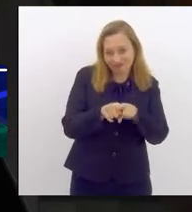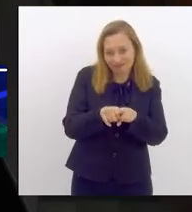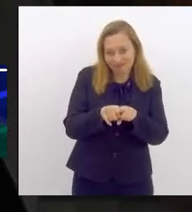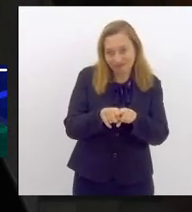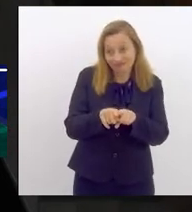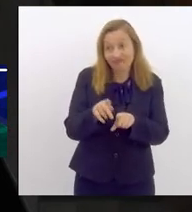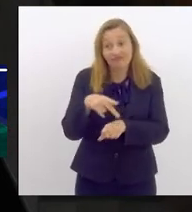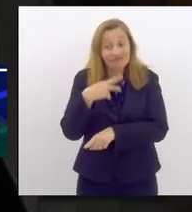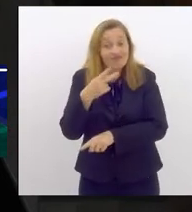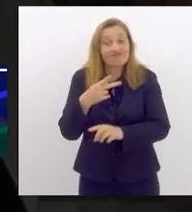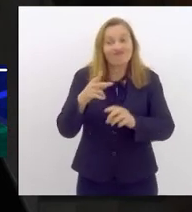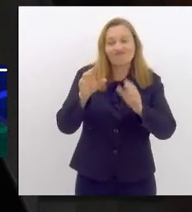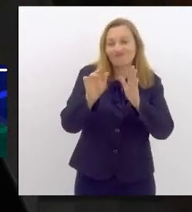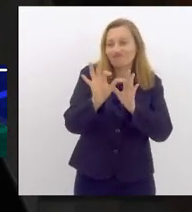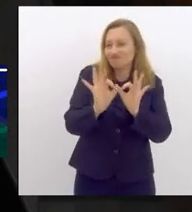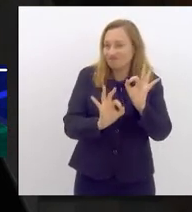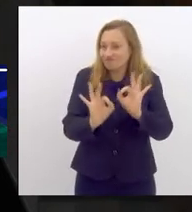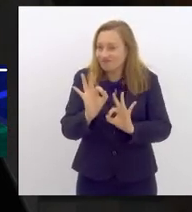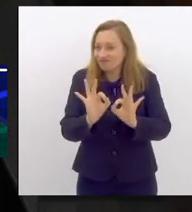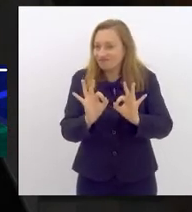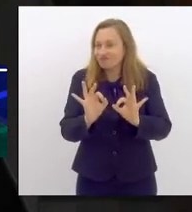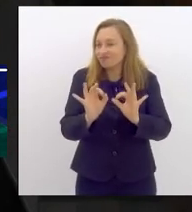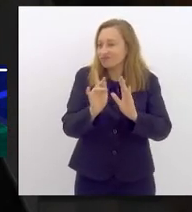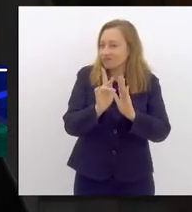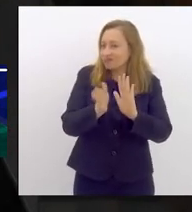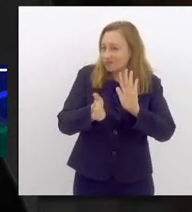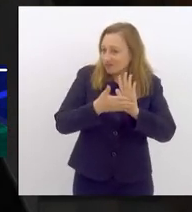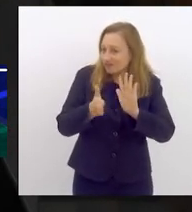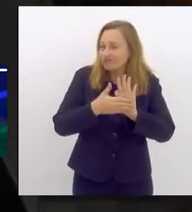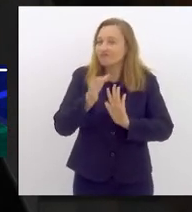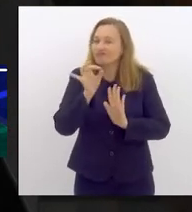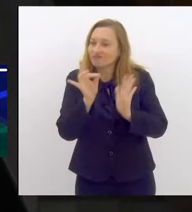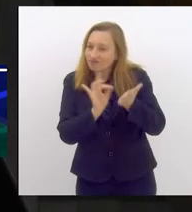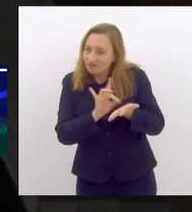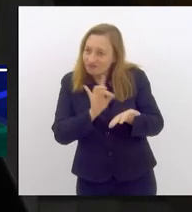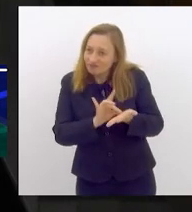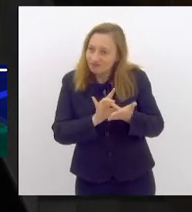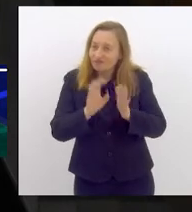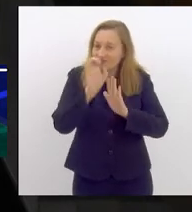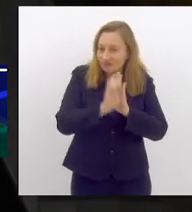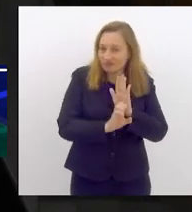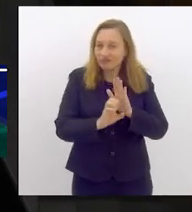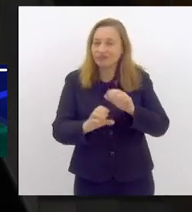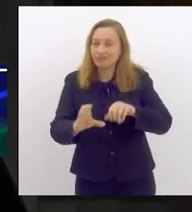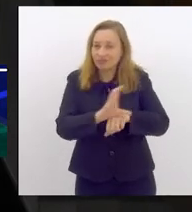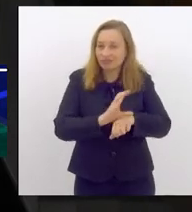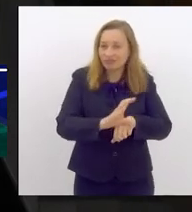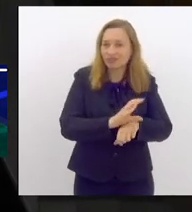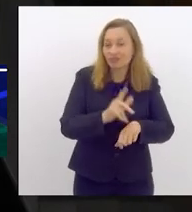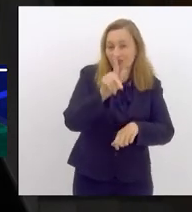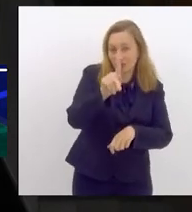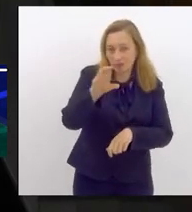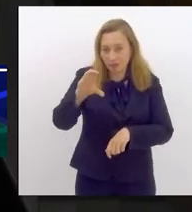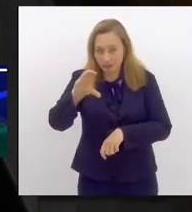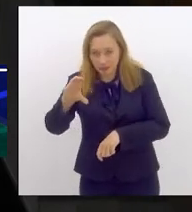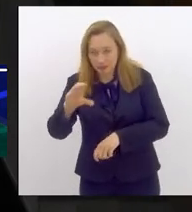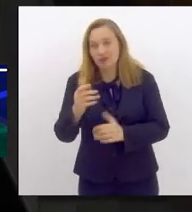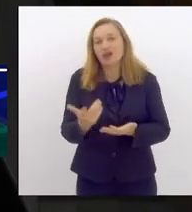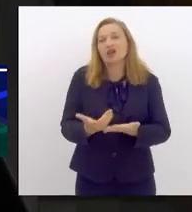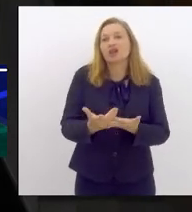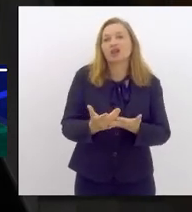é para falar sobre esse projeto sobre essa proposta na verdade de emenda com estão sobre essa PEC que institui